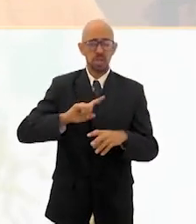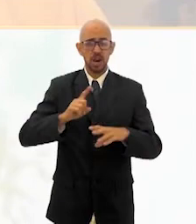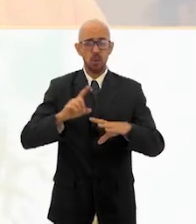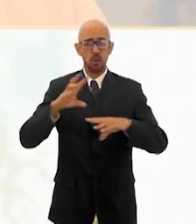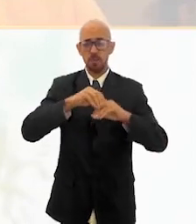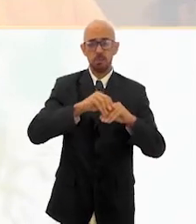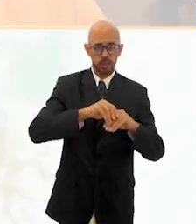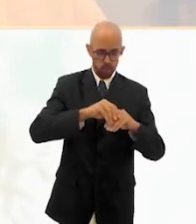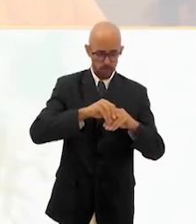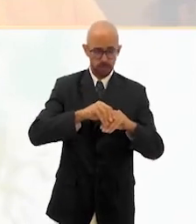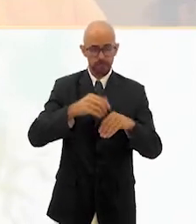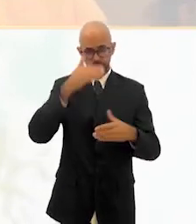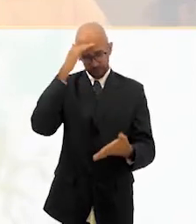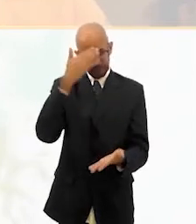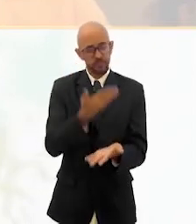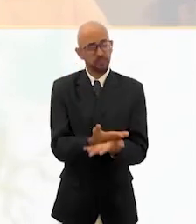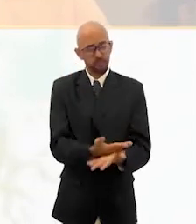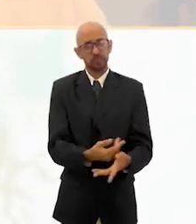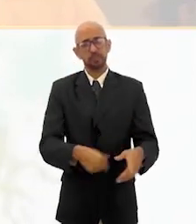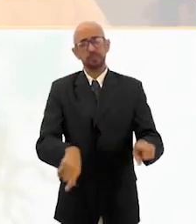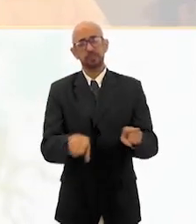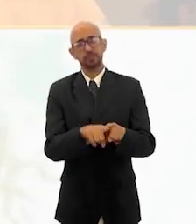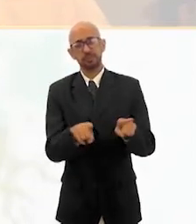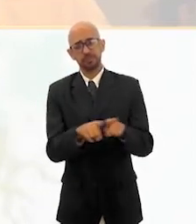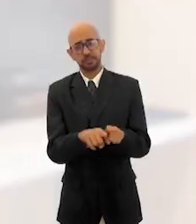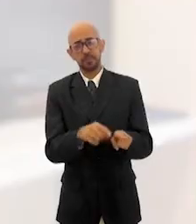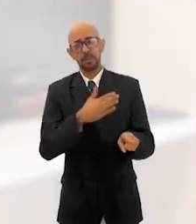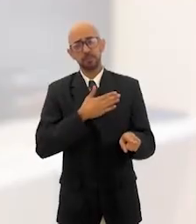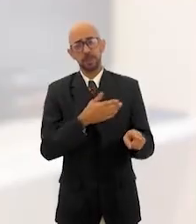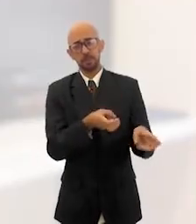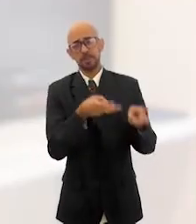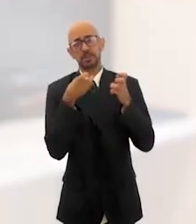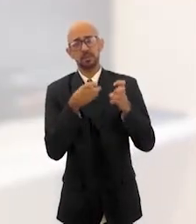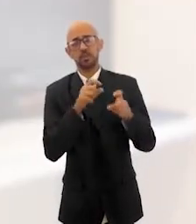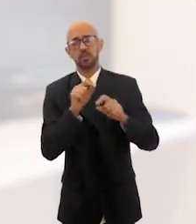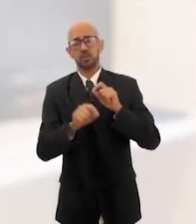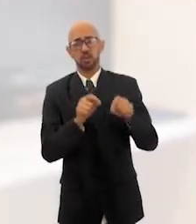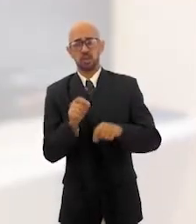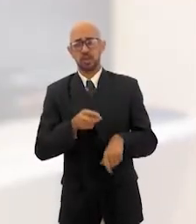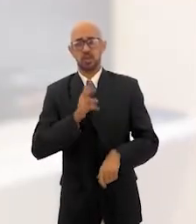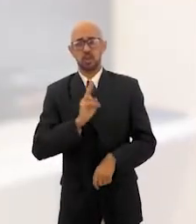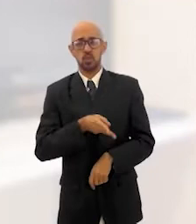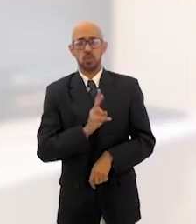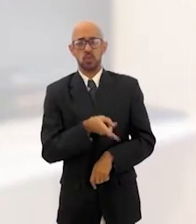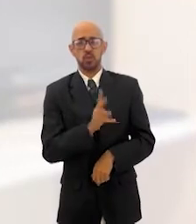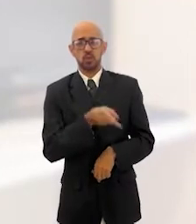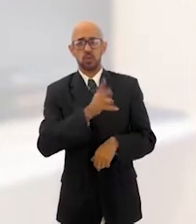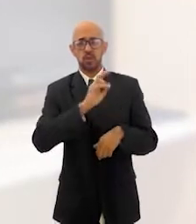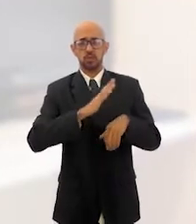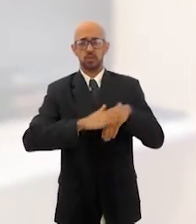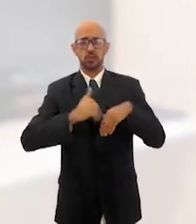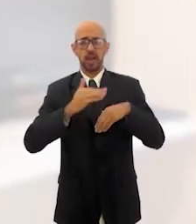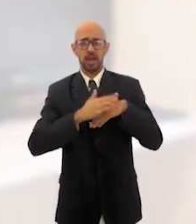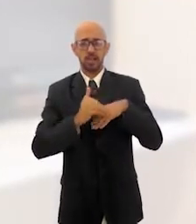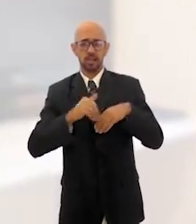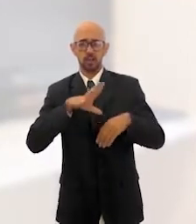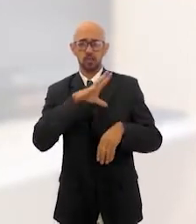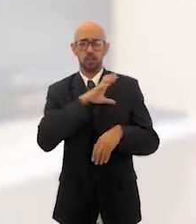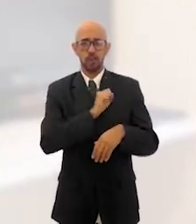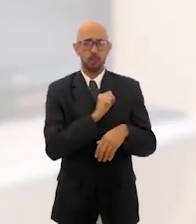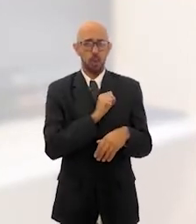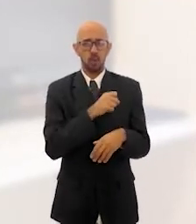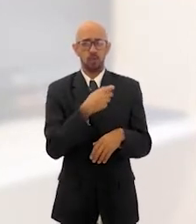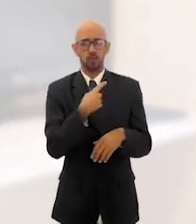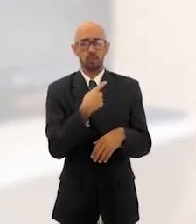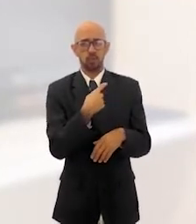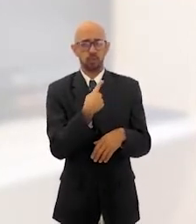somou. E eu acredito muito, pelo menos essa é a minha percepção, que a continuidade do carinho, do amor que